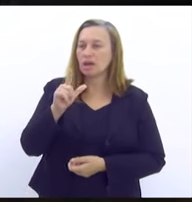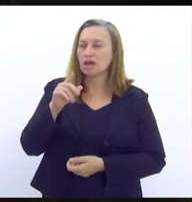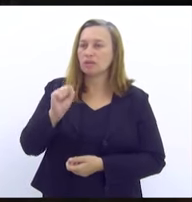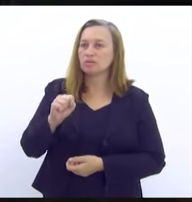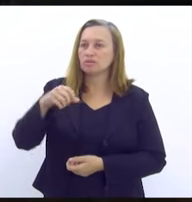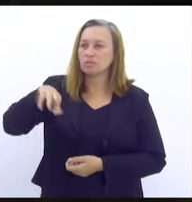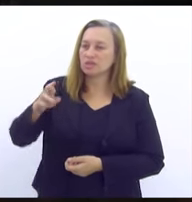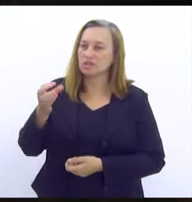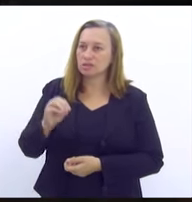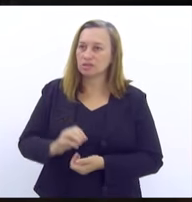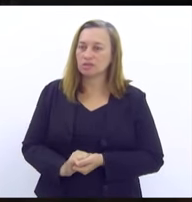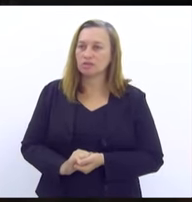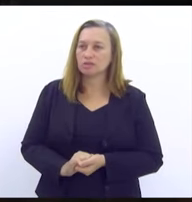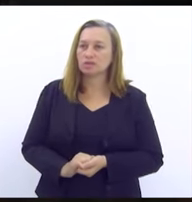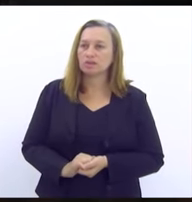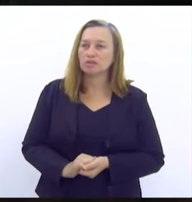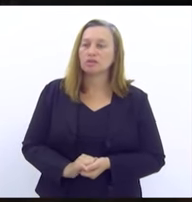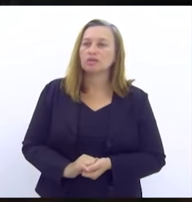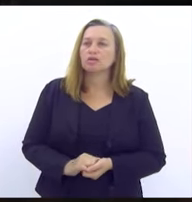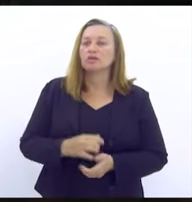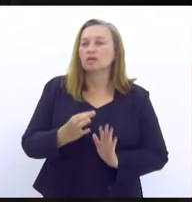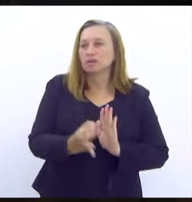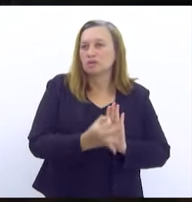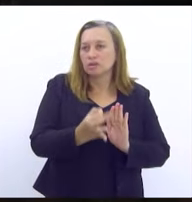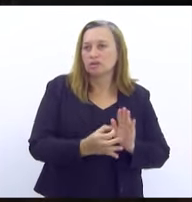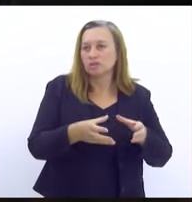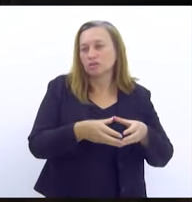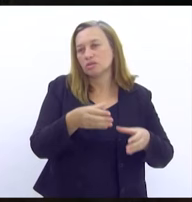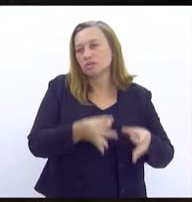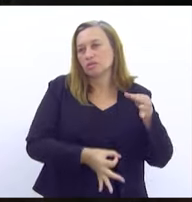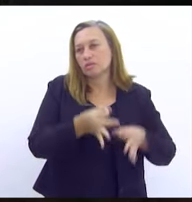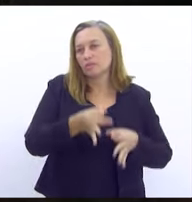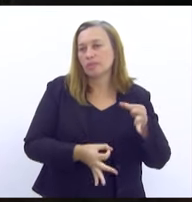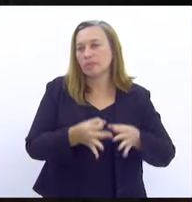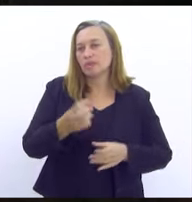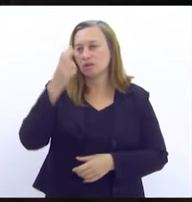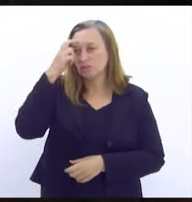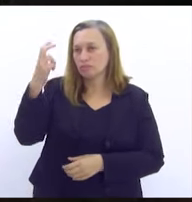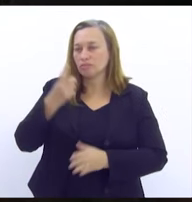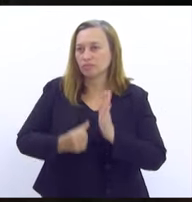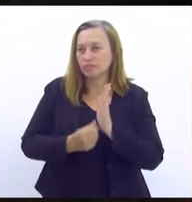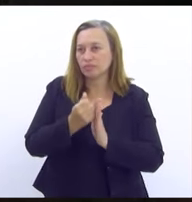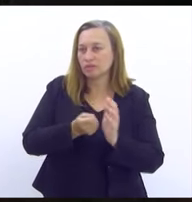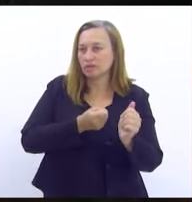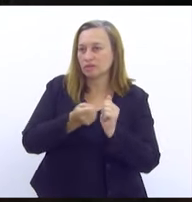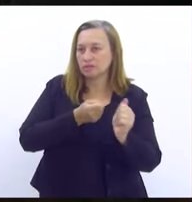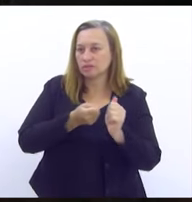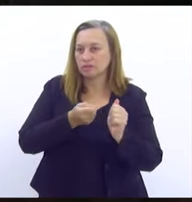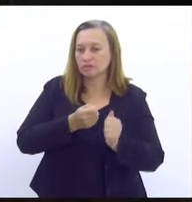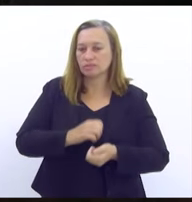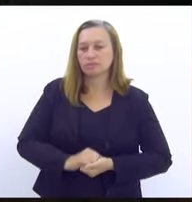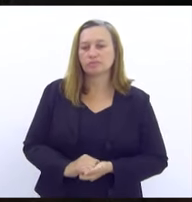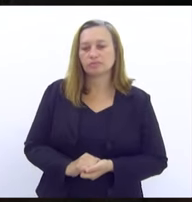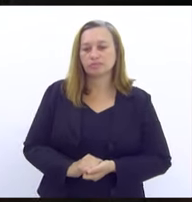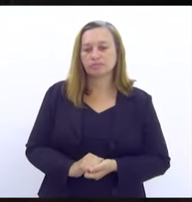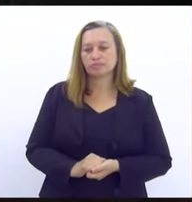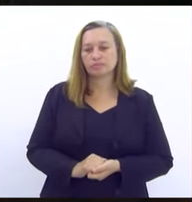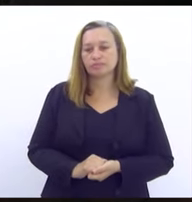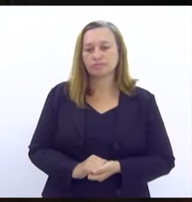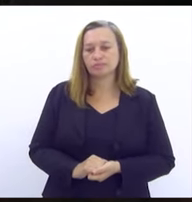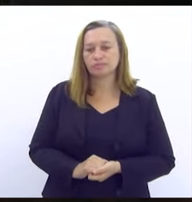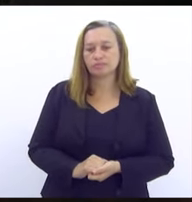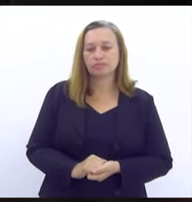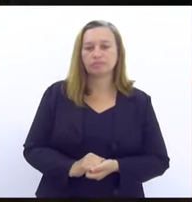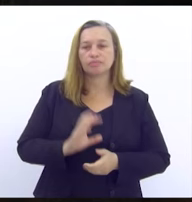Macedo. Pendentes de pareceres das comissões de Constituição e Justiça, de cultura, orçamento, finanças, fiscalização financeira e controle,